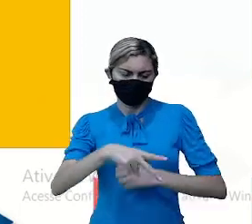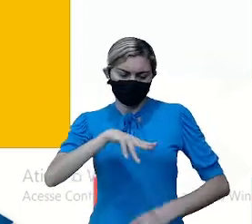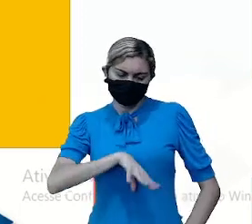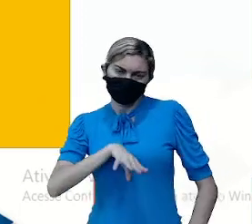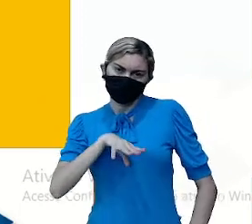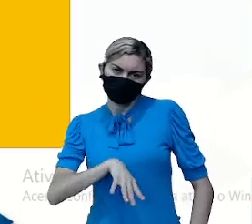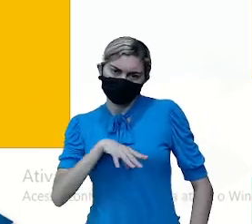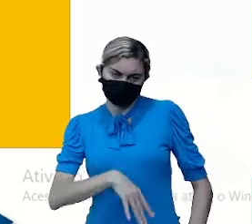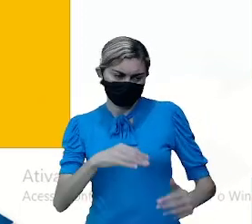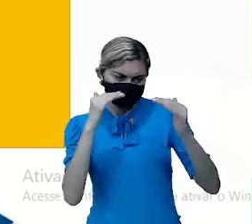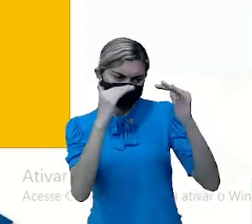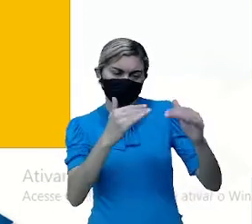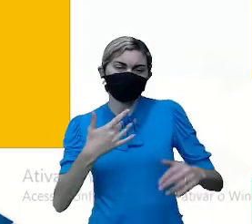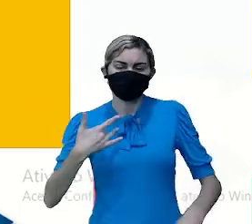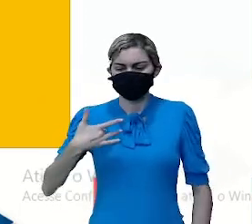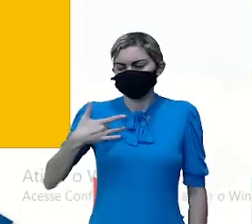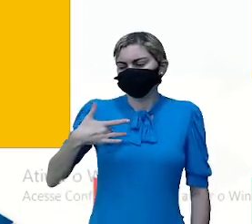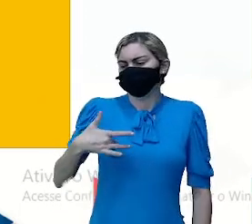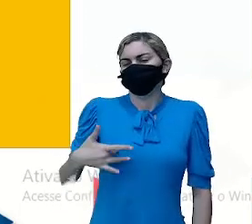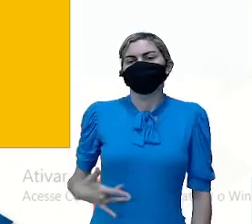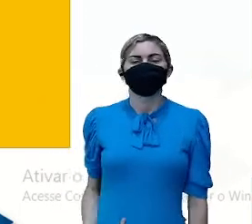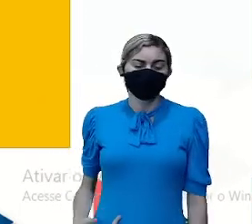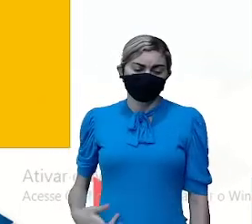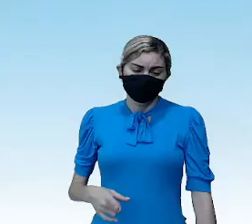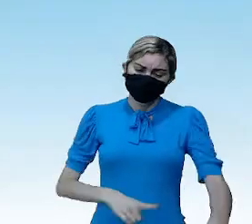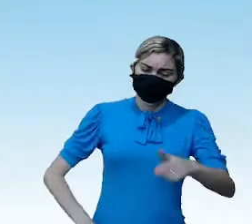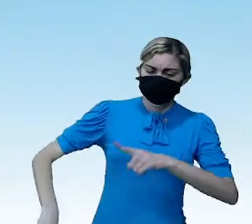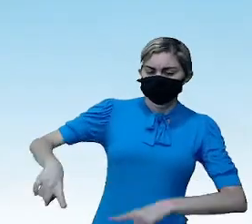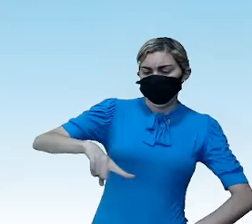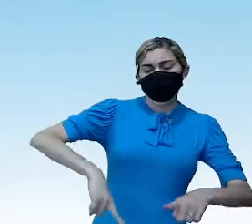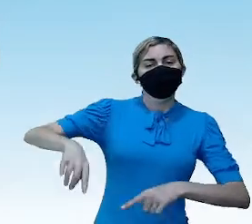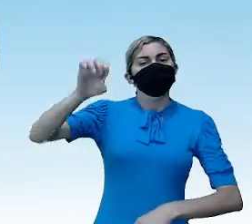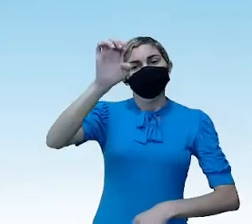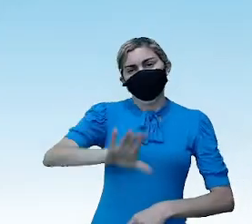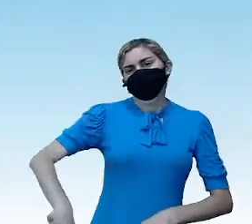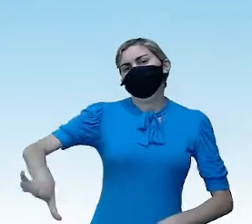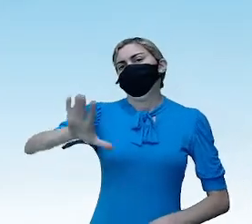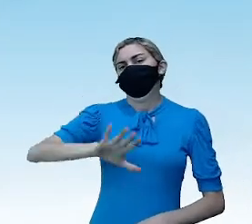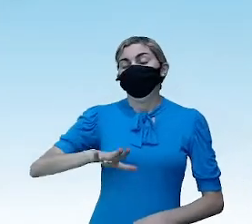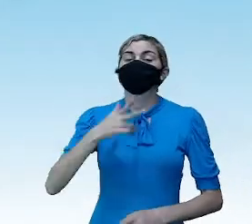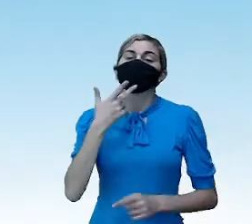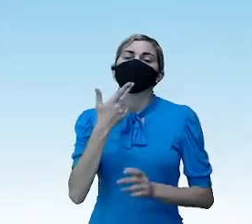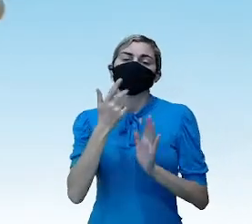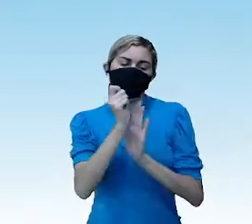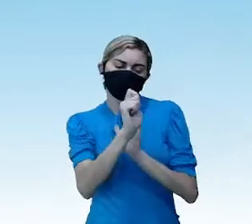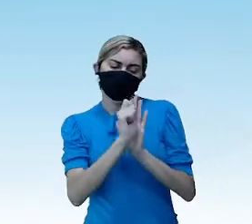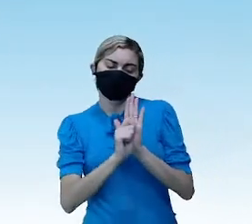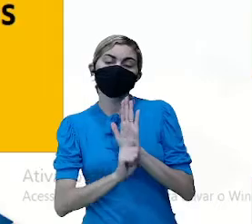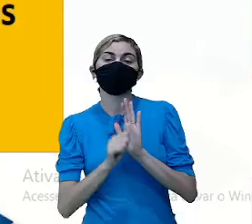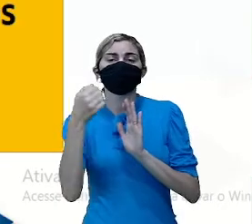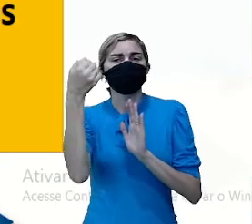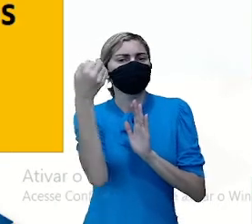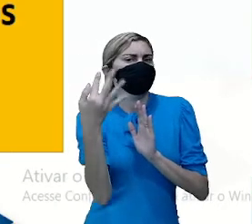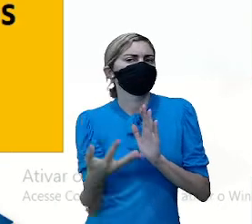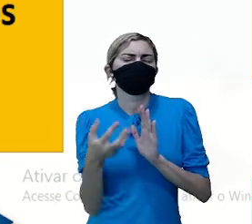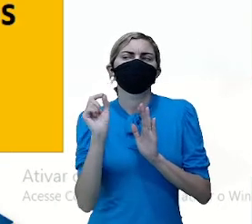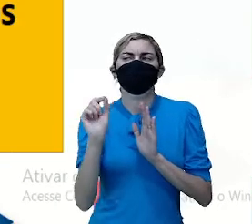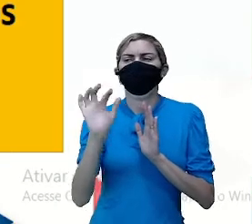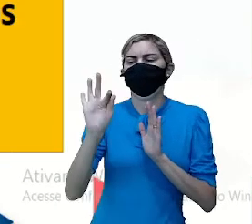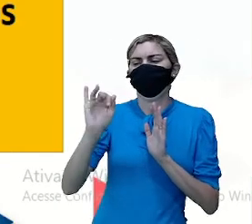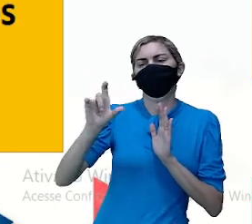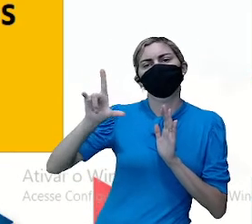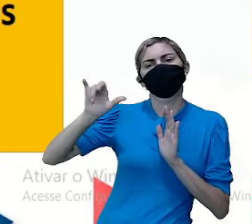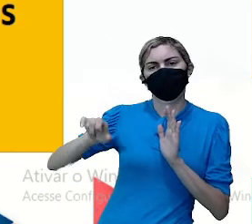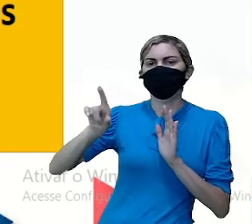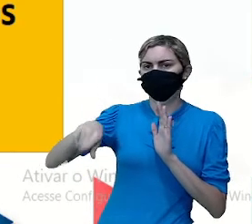portugueses, lamenta o domínio europeu. Vamos ver? Ao que ele diz. Felipe Camarão. Quem é Felipe Camarão? É